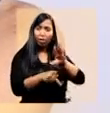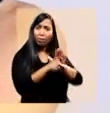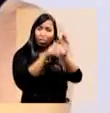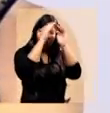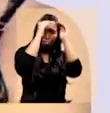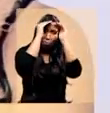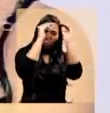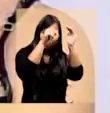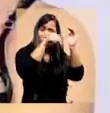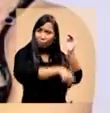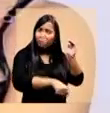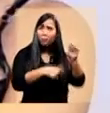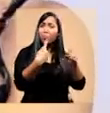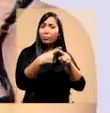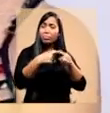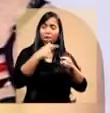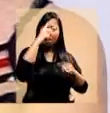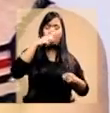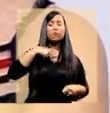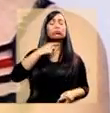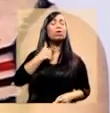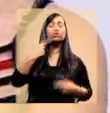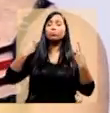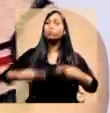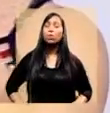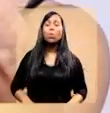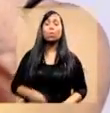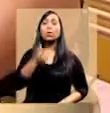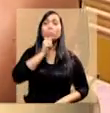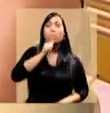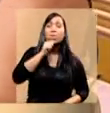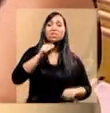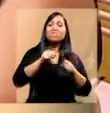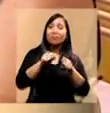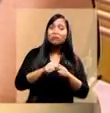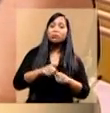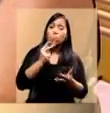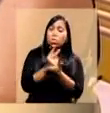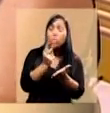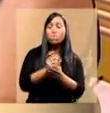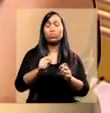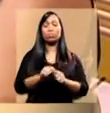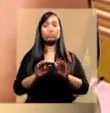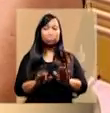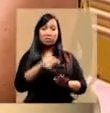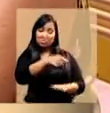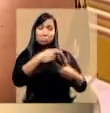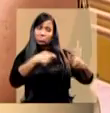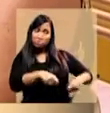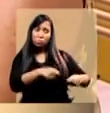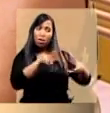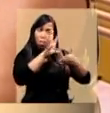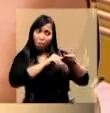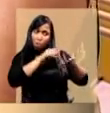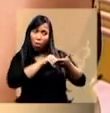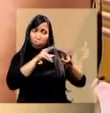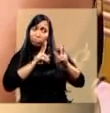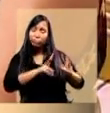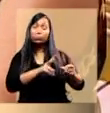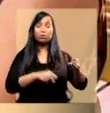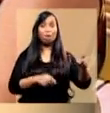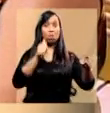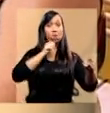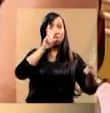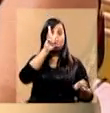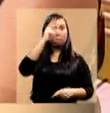é da obediência, é de fazer aquilo que eu quero, né? É fazer o que a minha mãe fazia. Né? Então, você tem que agir assim. A partir do momento